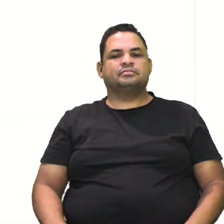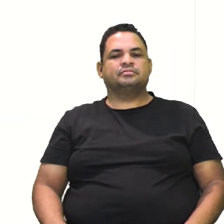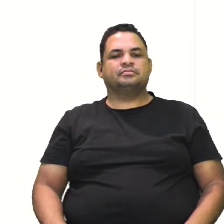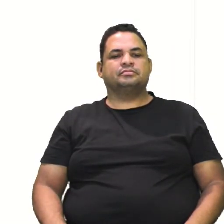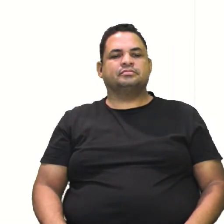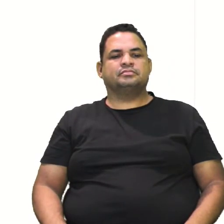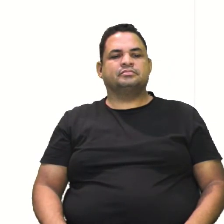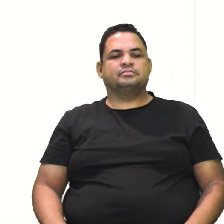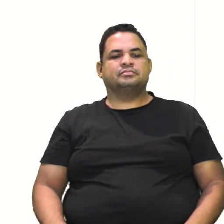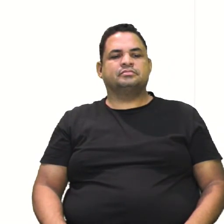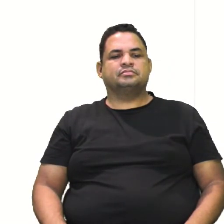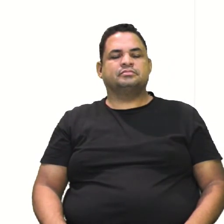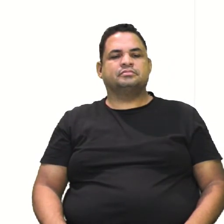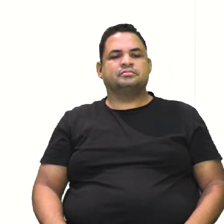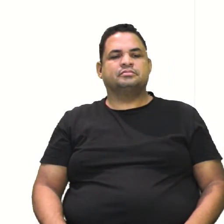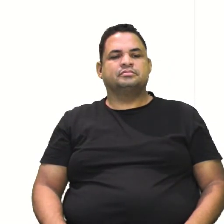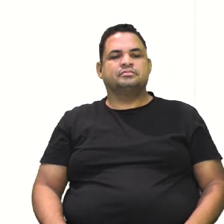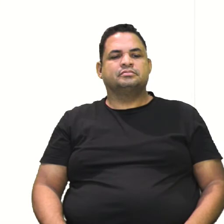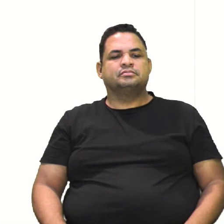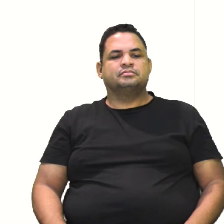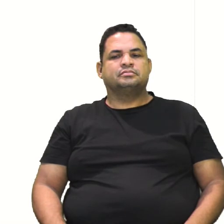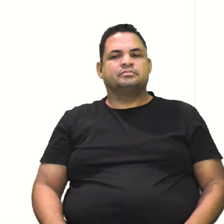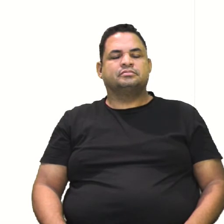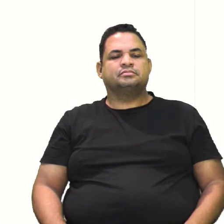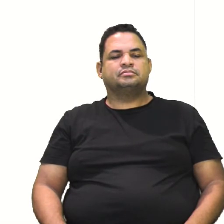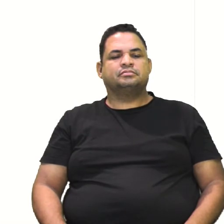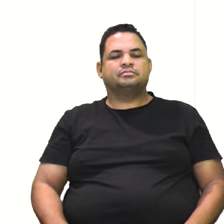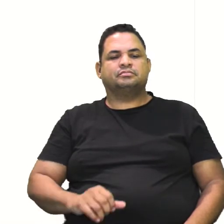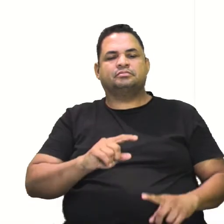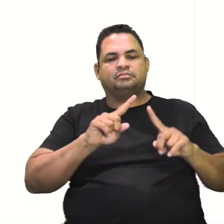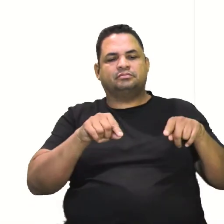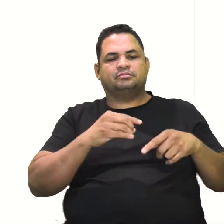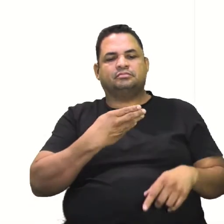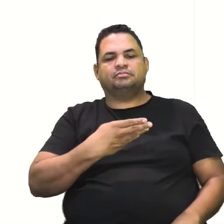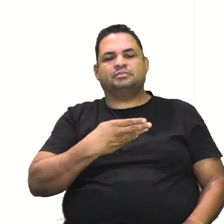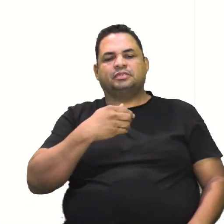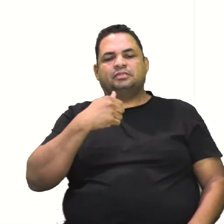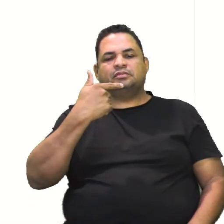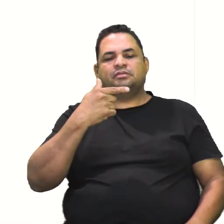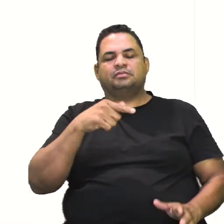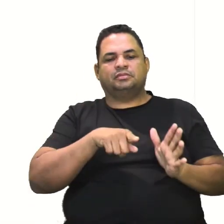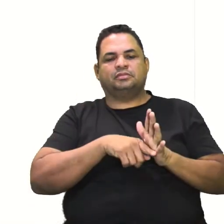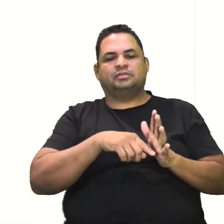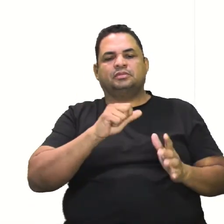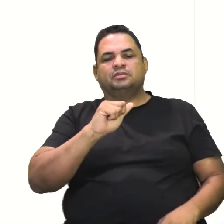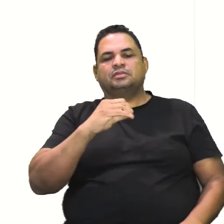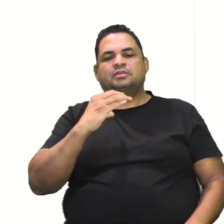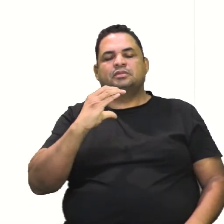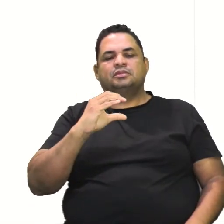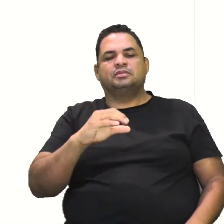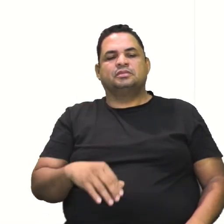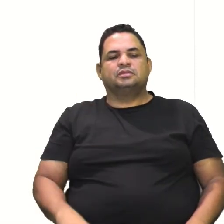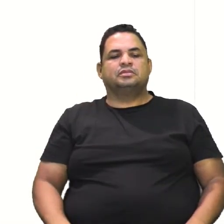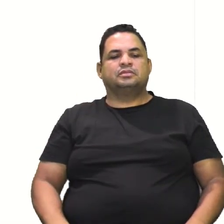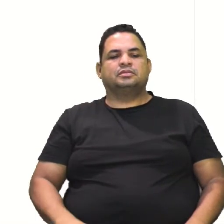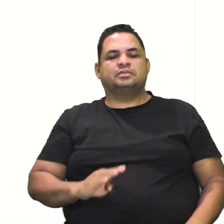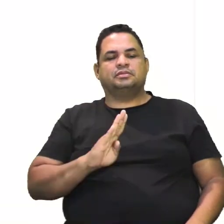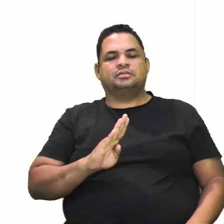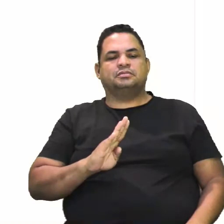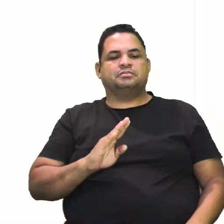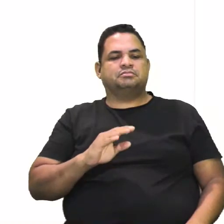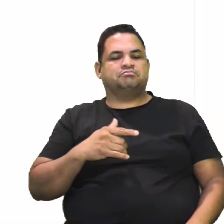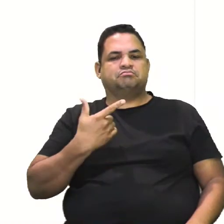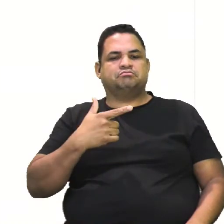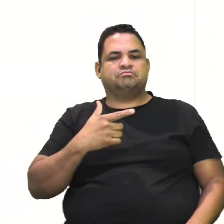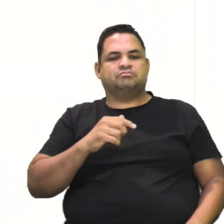aqui? Melhor, né? Então, a gente tem que delta é B ao quadrado menos 4 vezes o A vezes o C. O meu B eu